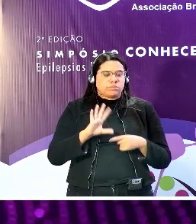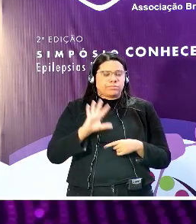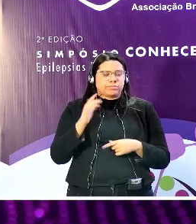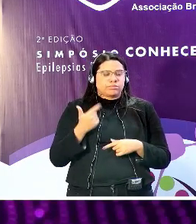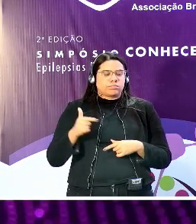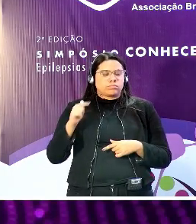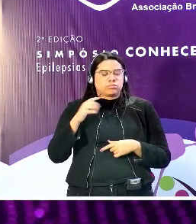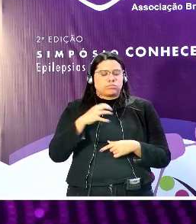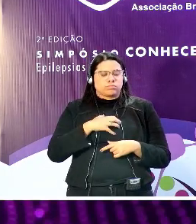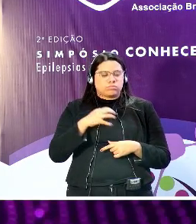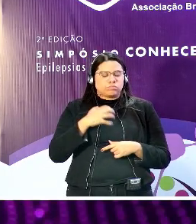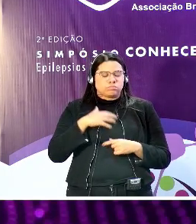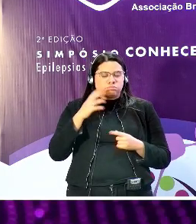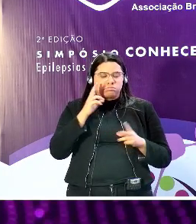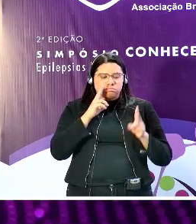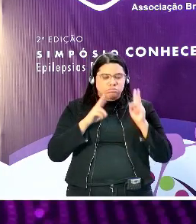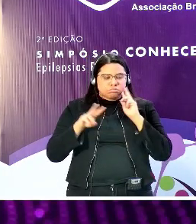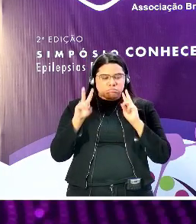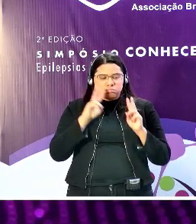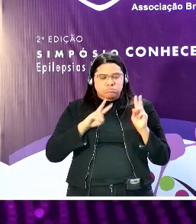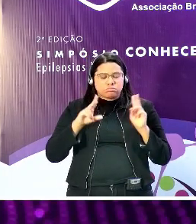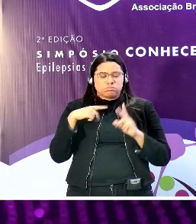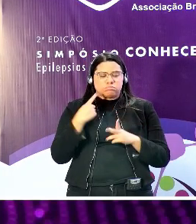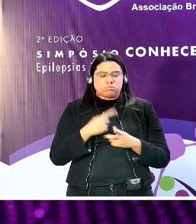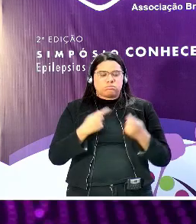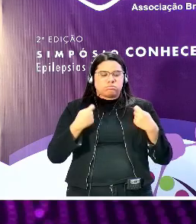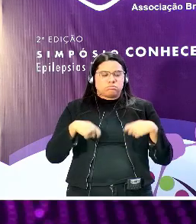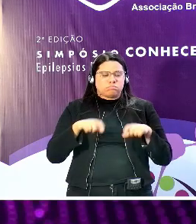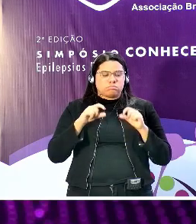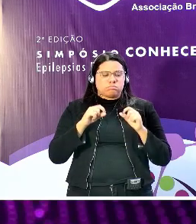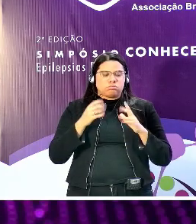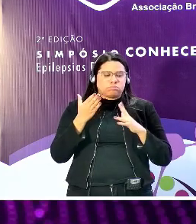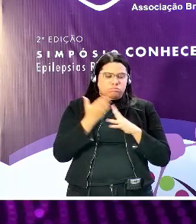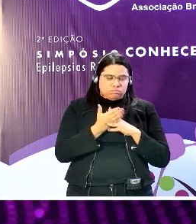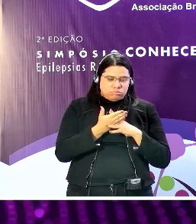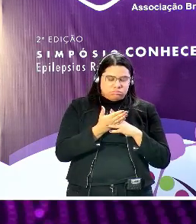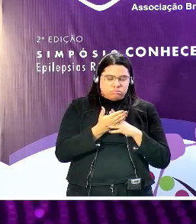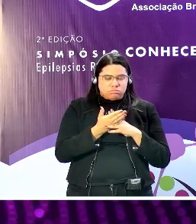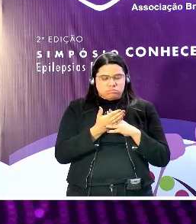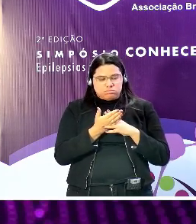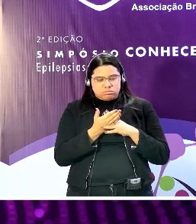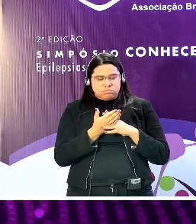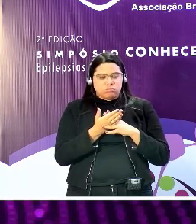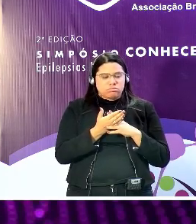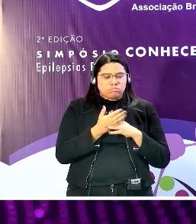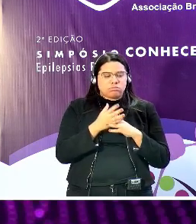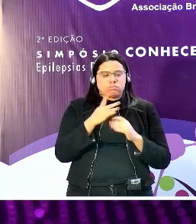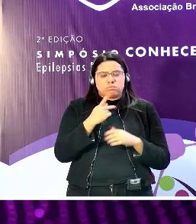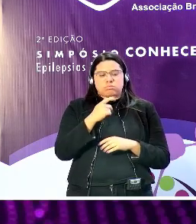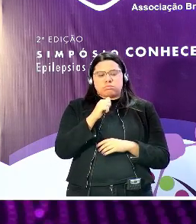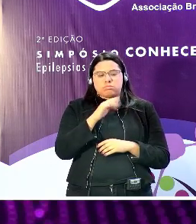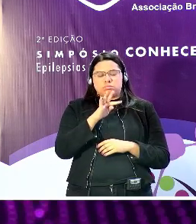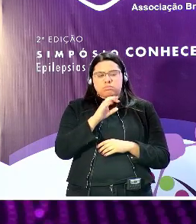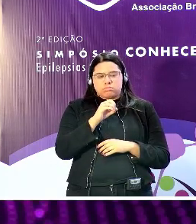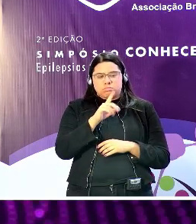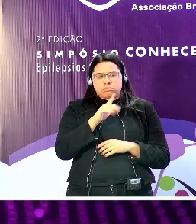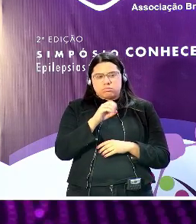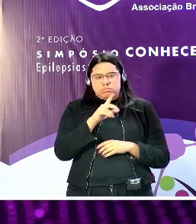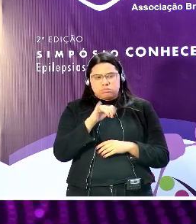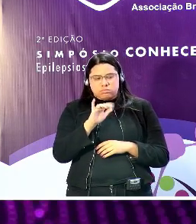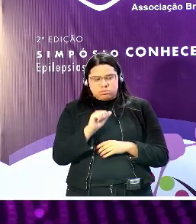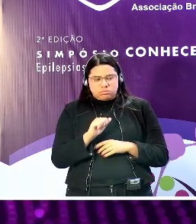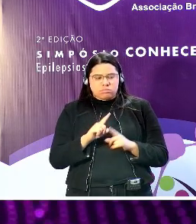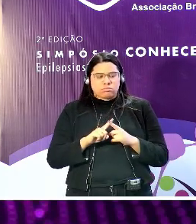de olhar a situação. A gente precisa desse intervalo entre a corrente patológica e a corrente